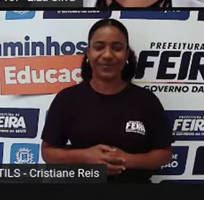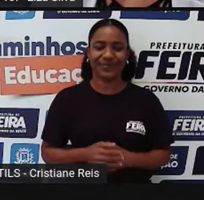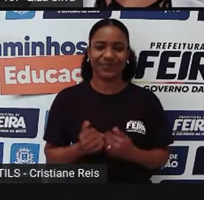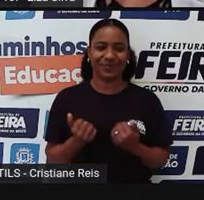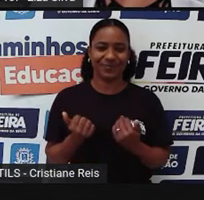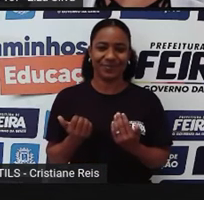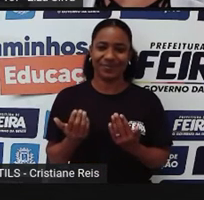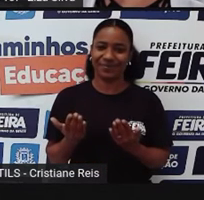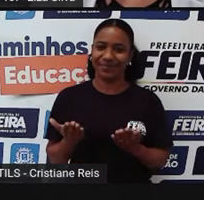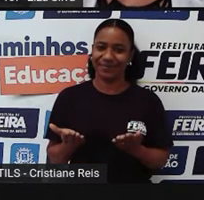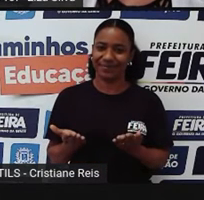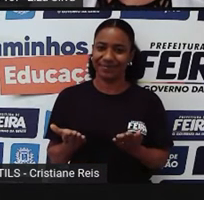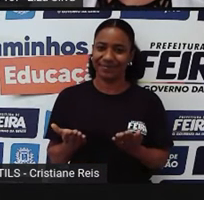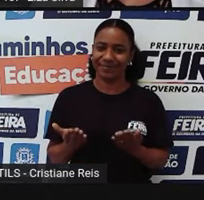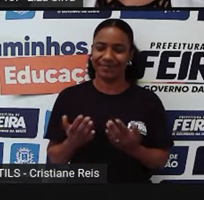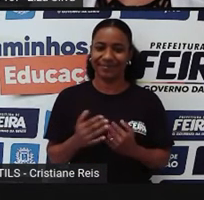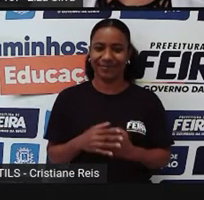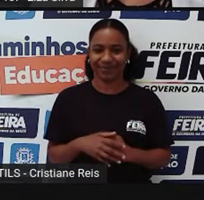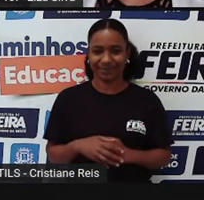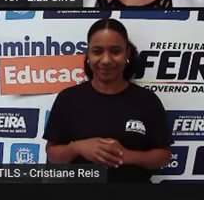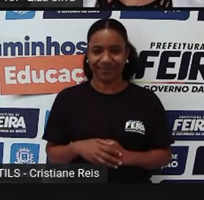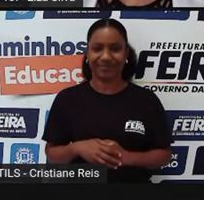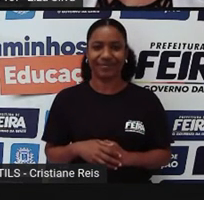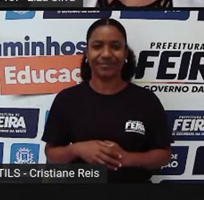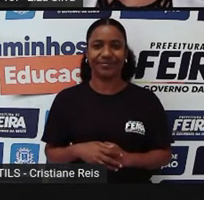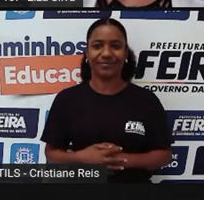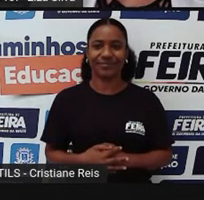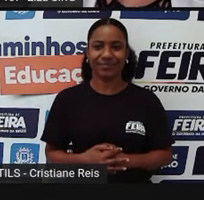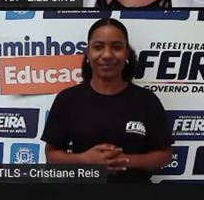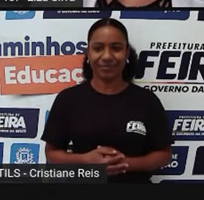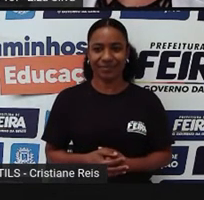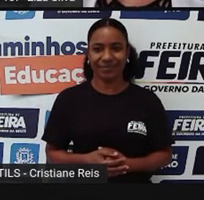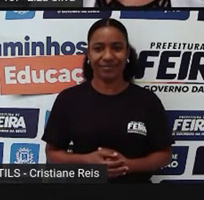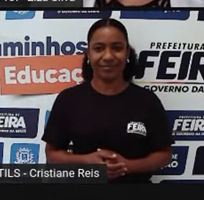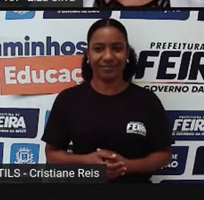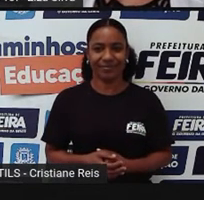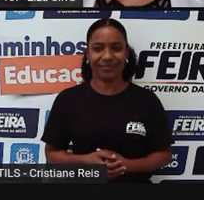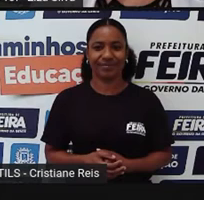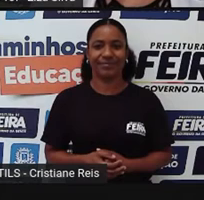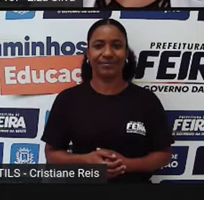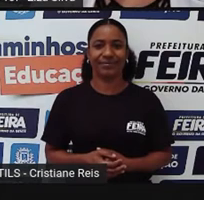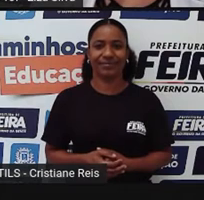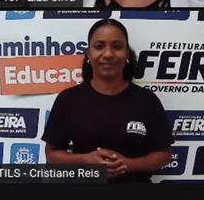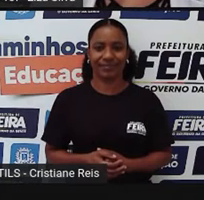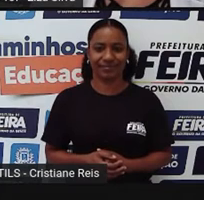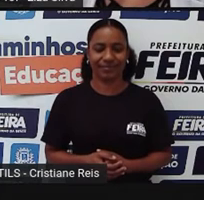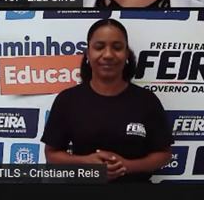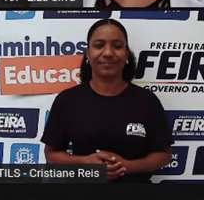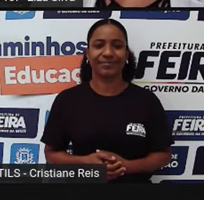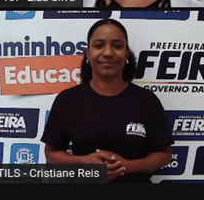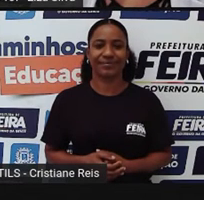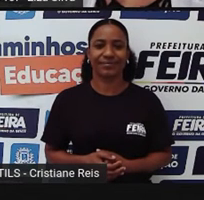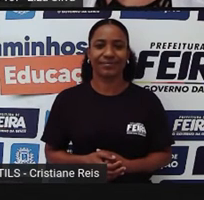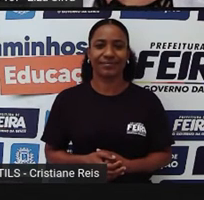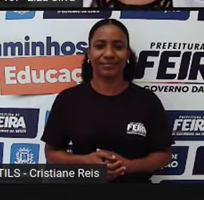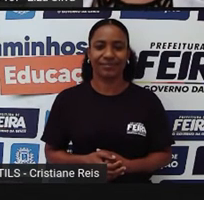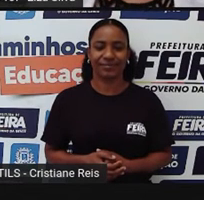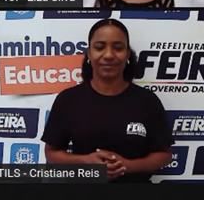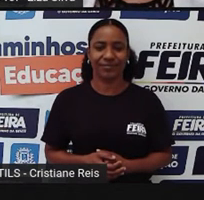dente de alho fourteen years old a miss Stevens I like studying English